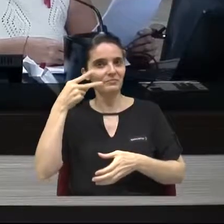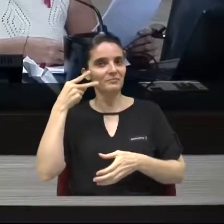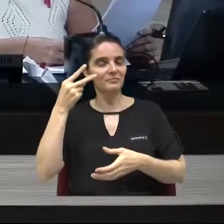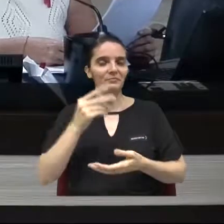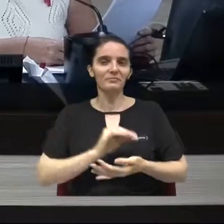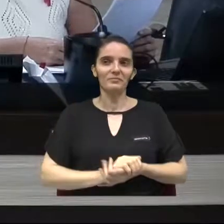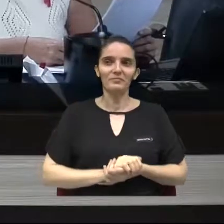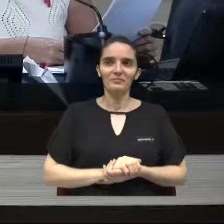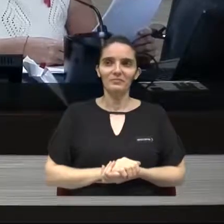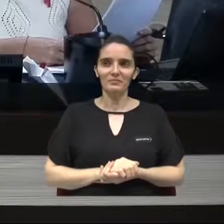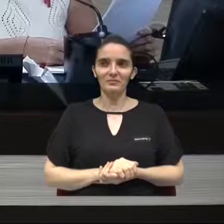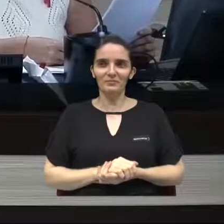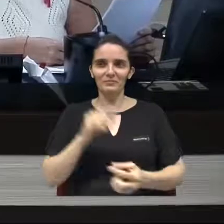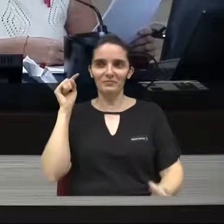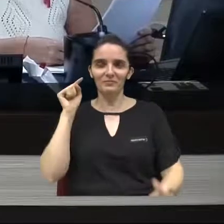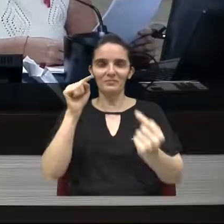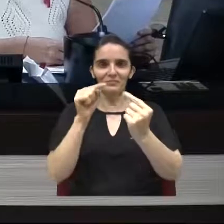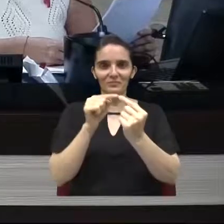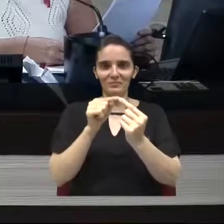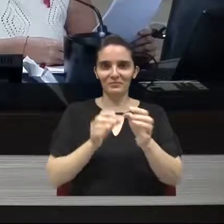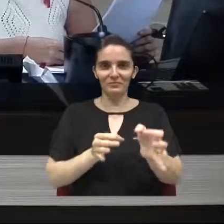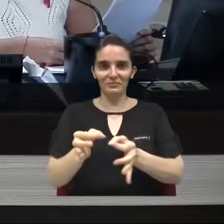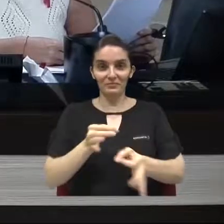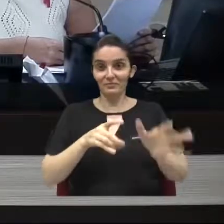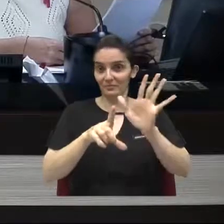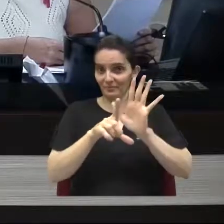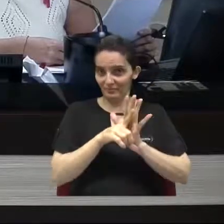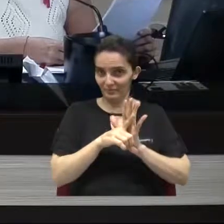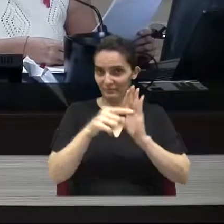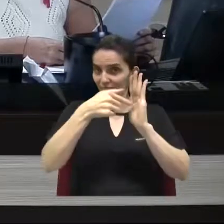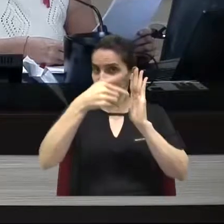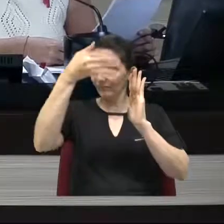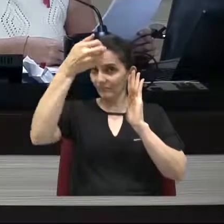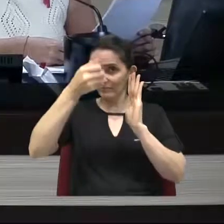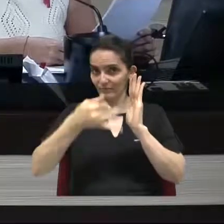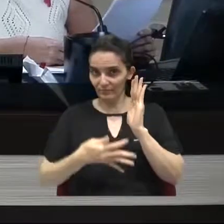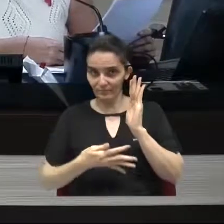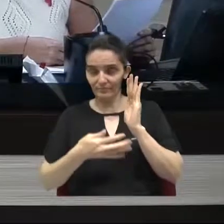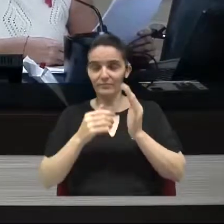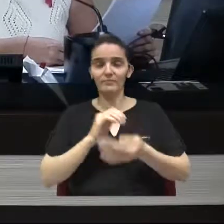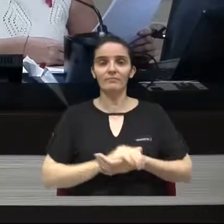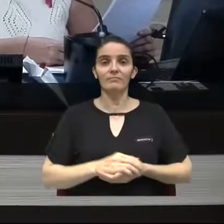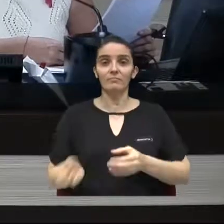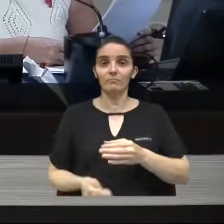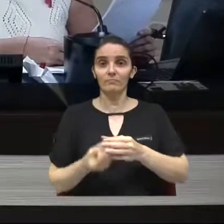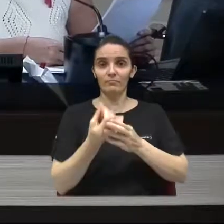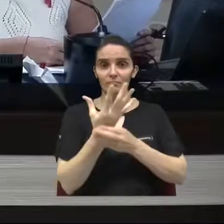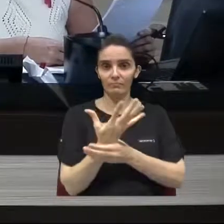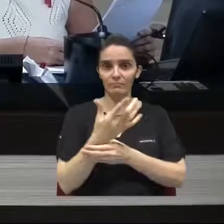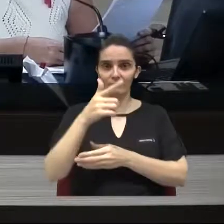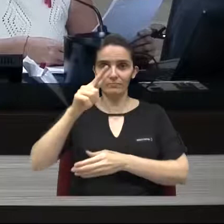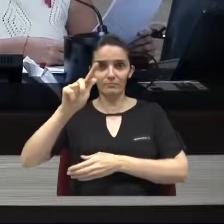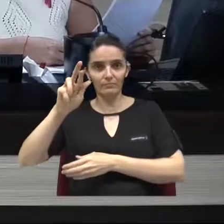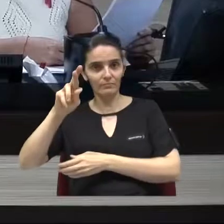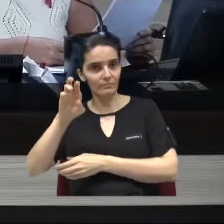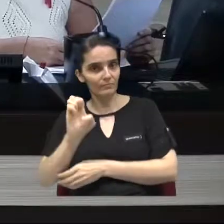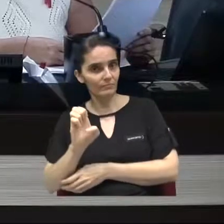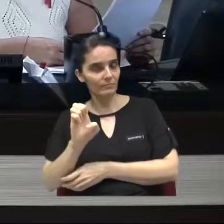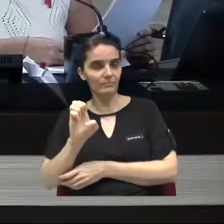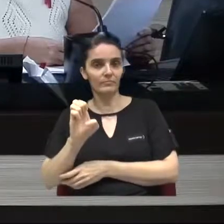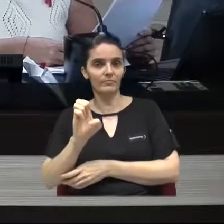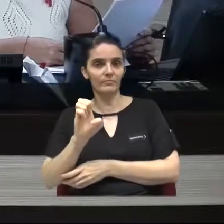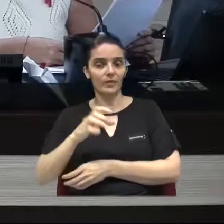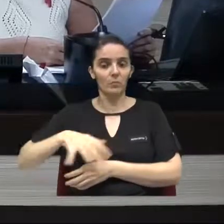Câmara Municipal com o objetivo de encaminhar o projeto de lei que dispõe sobre a criação da GRE, Grupamento de